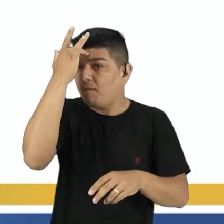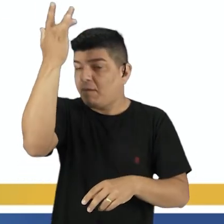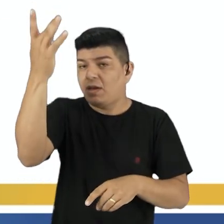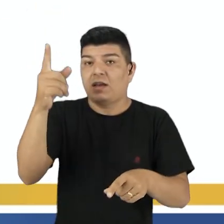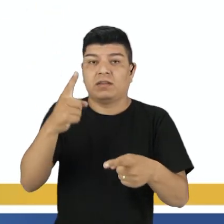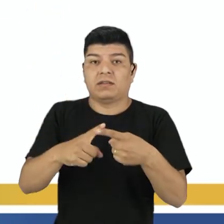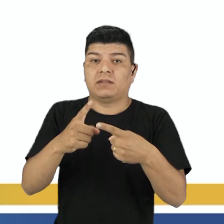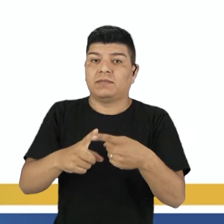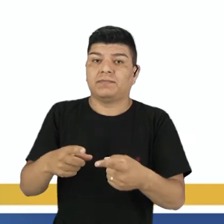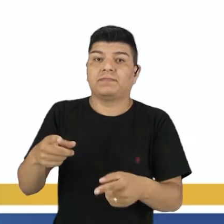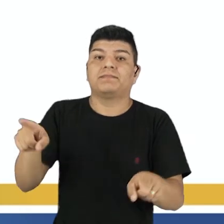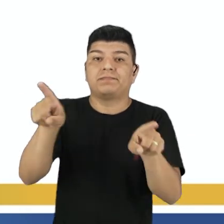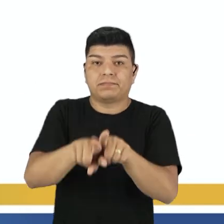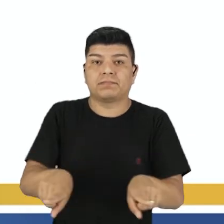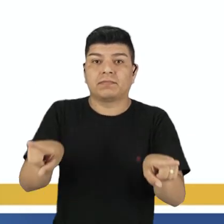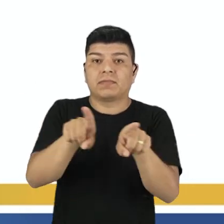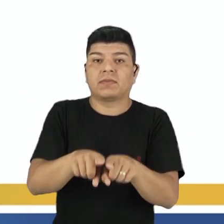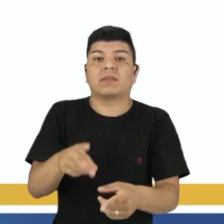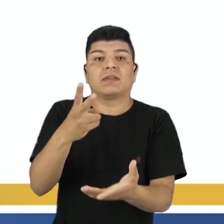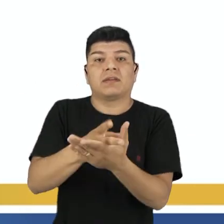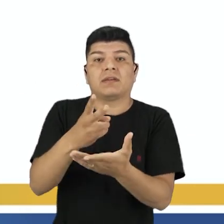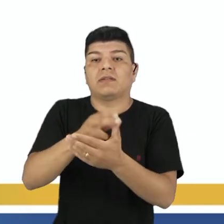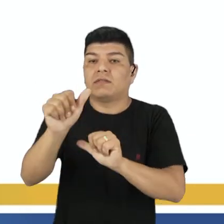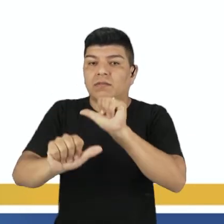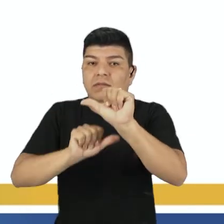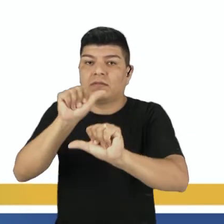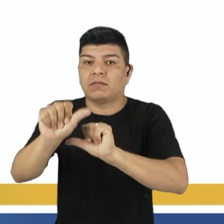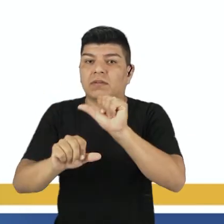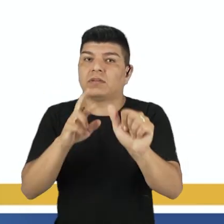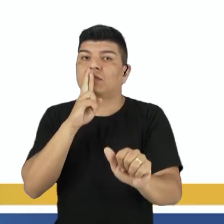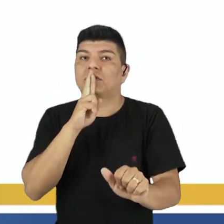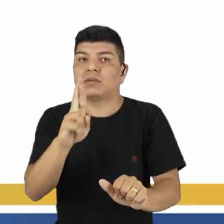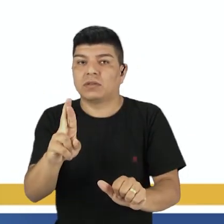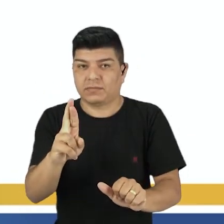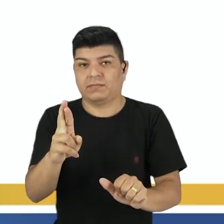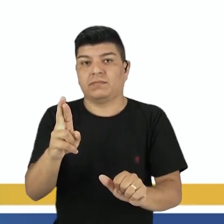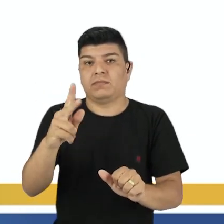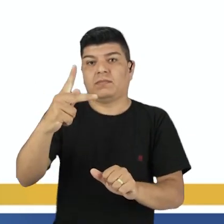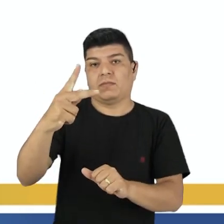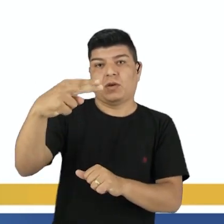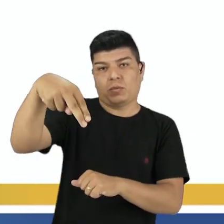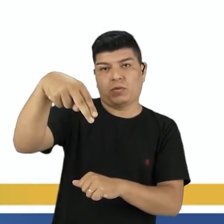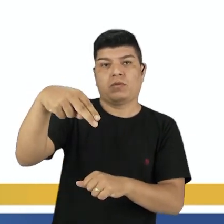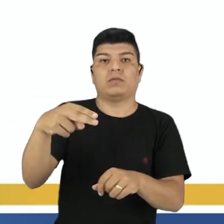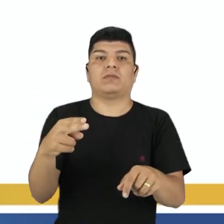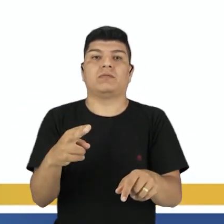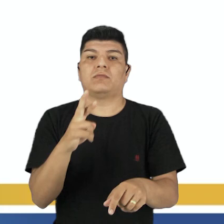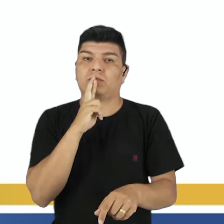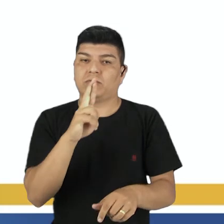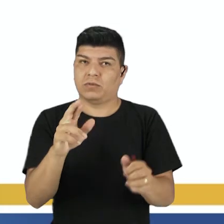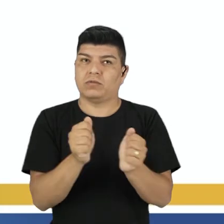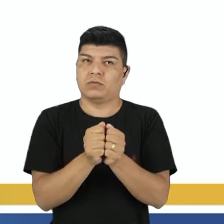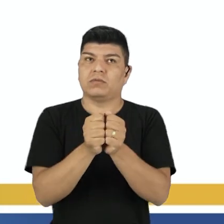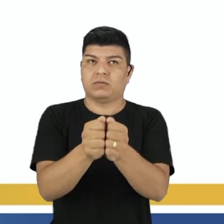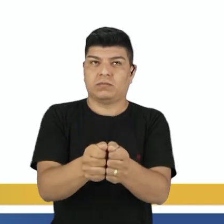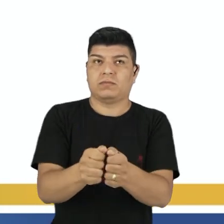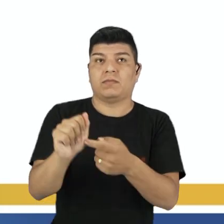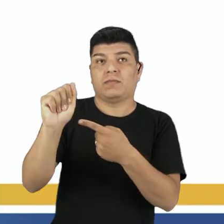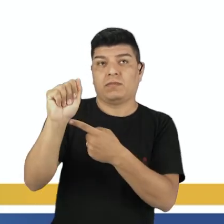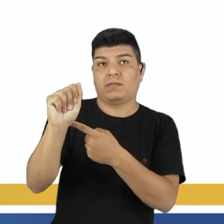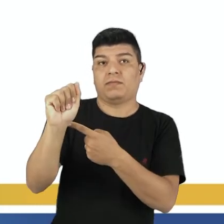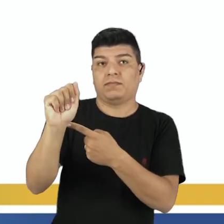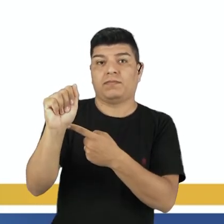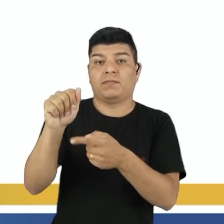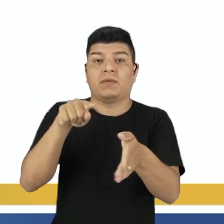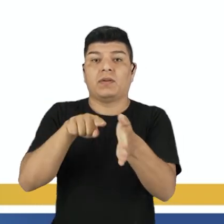sempre do mesmo jeito. A única coisa que vai alterar na sua resposta é o pronome. Vamos ver a resposta juntos, então? Na letra A, eu estou